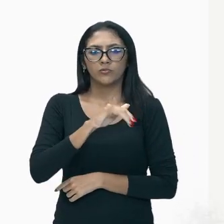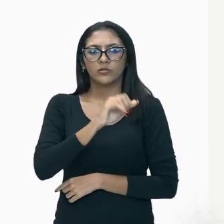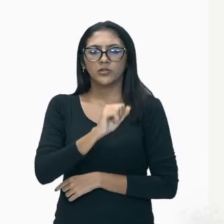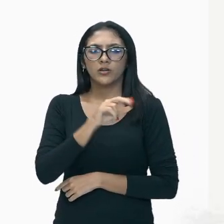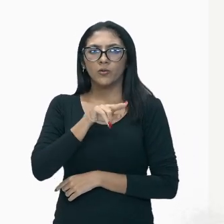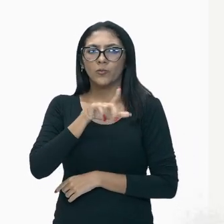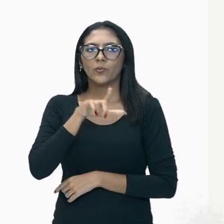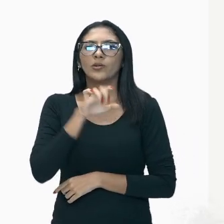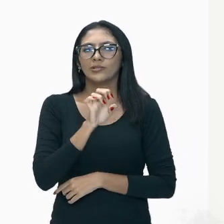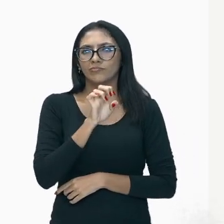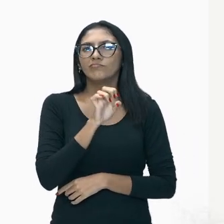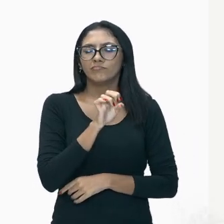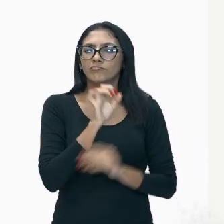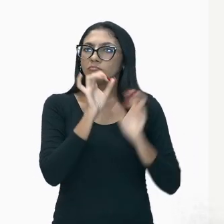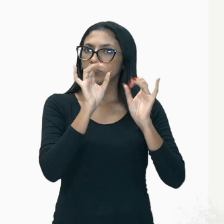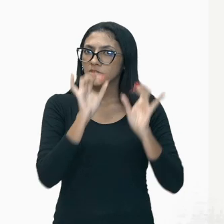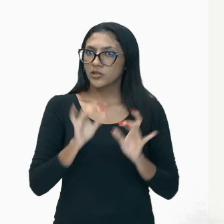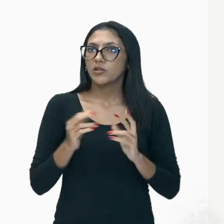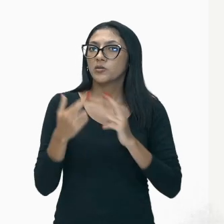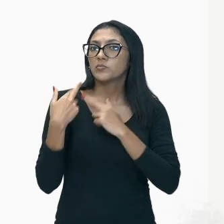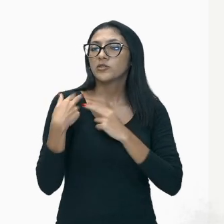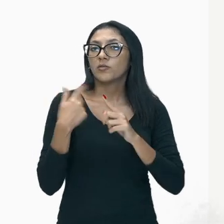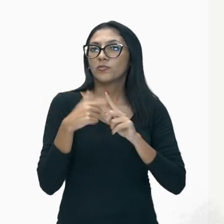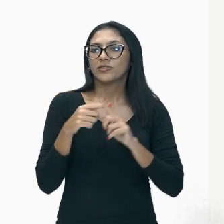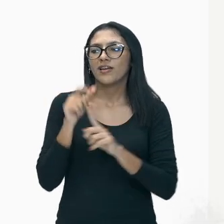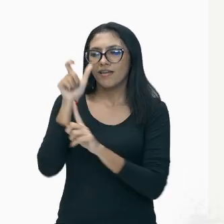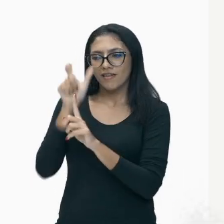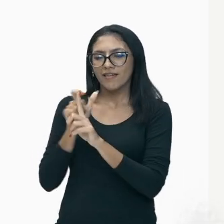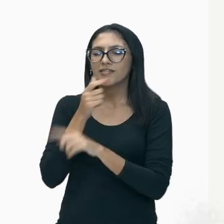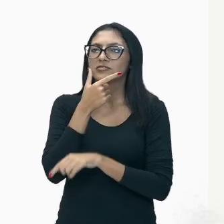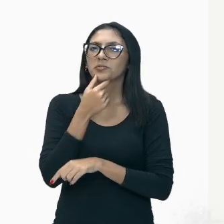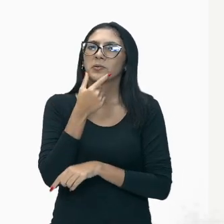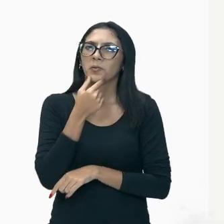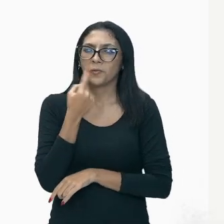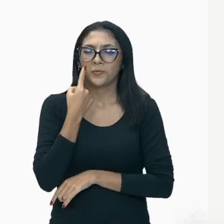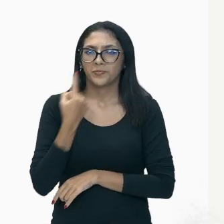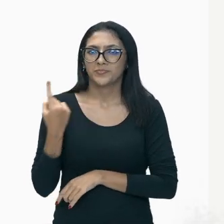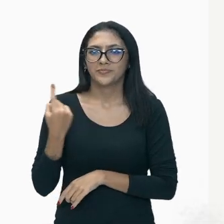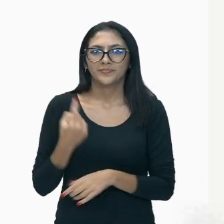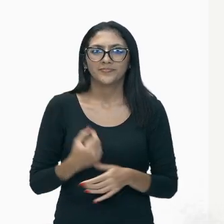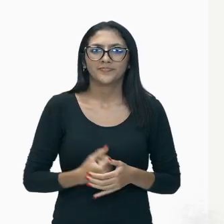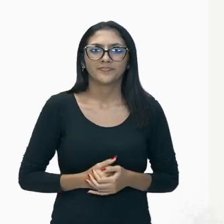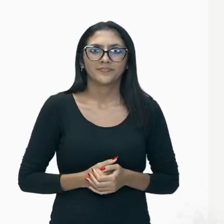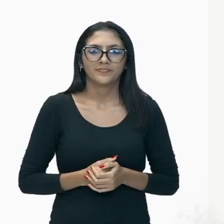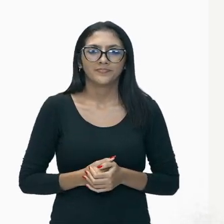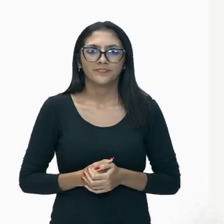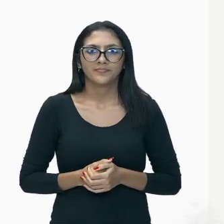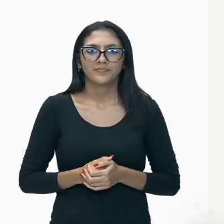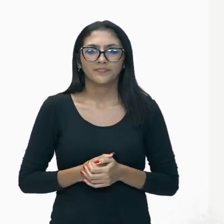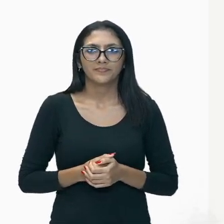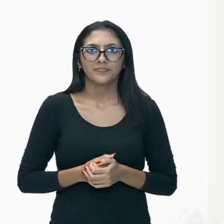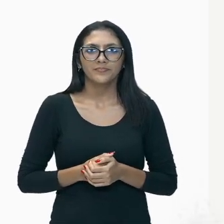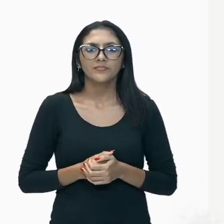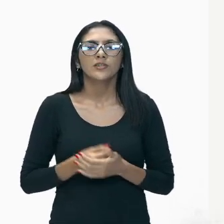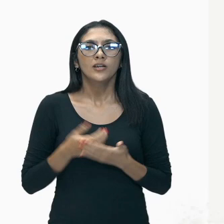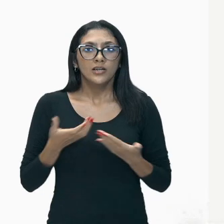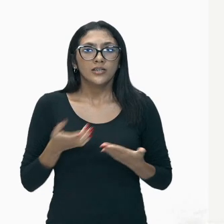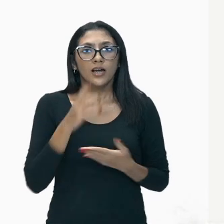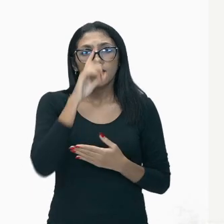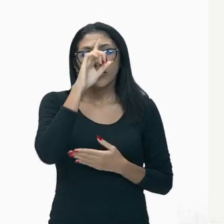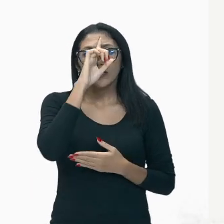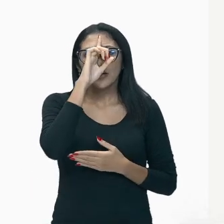homenagem ao físico britânico James Prescott Joule. Aí você tem, quando